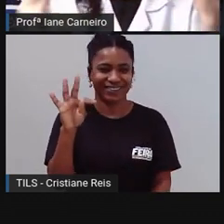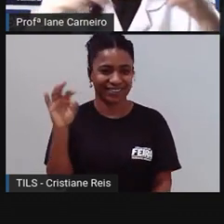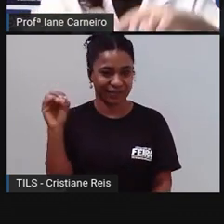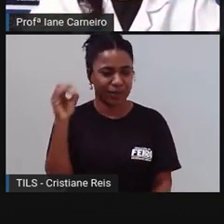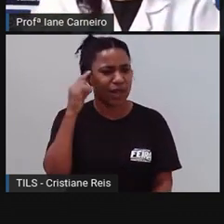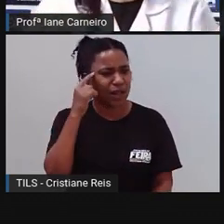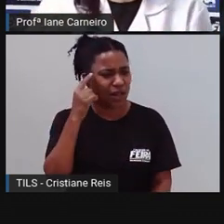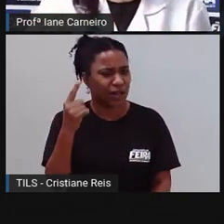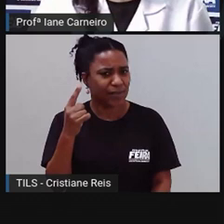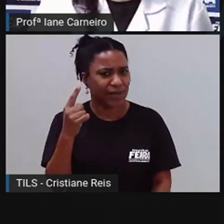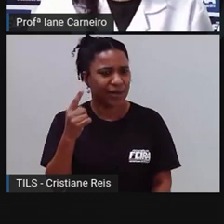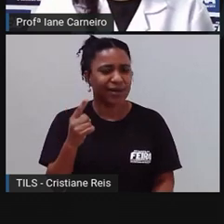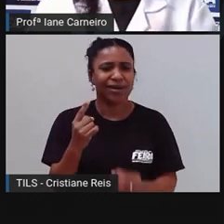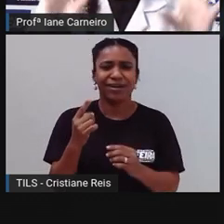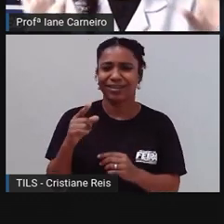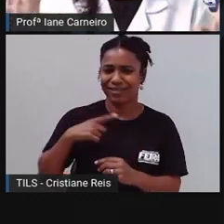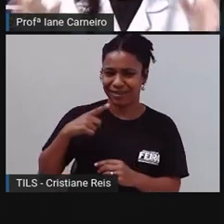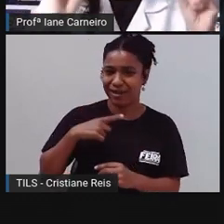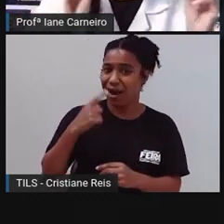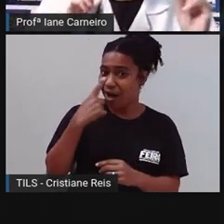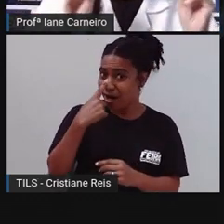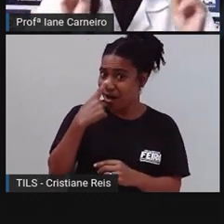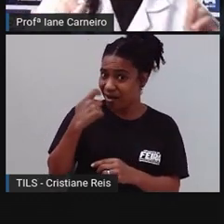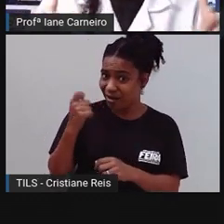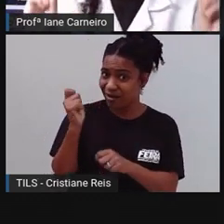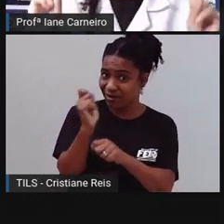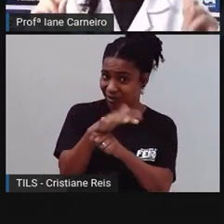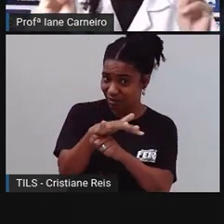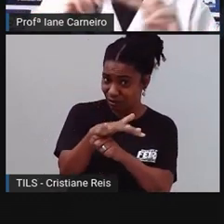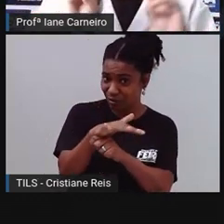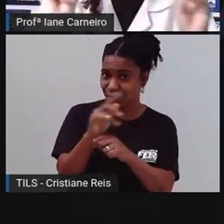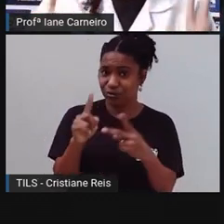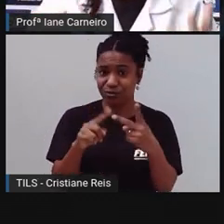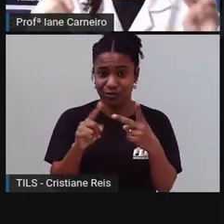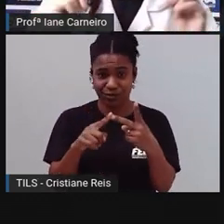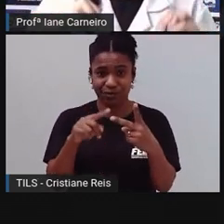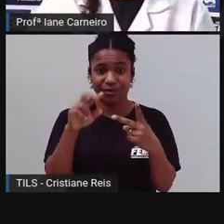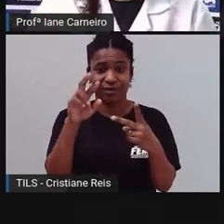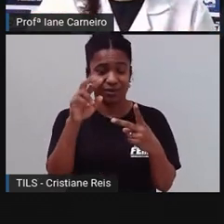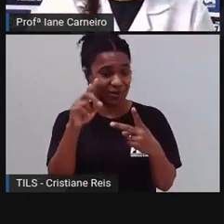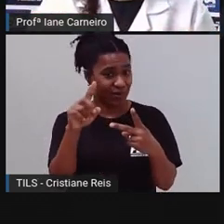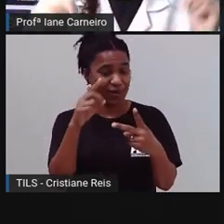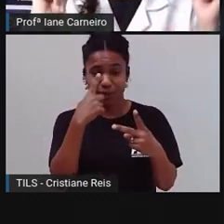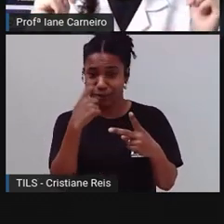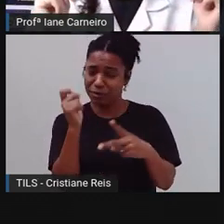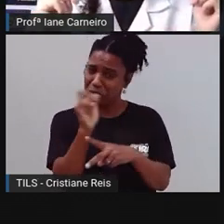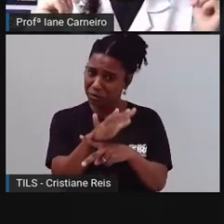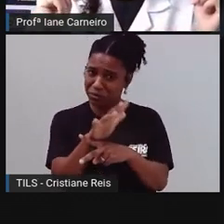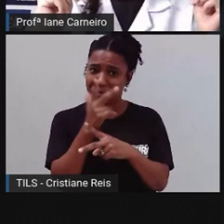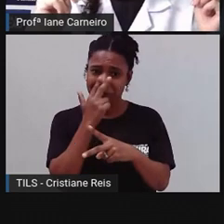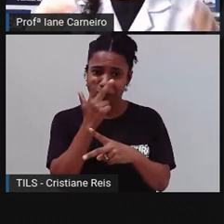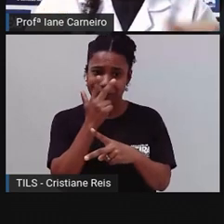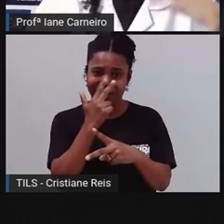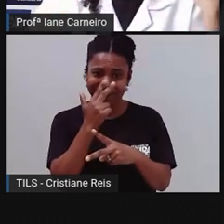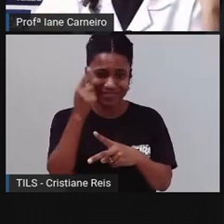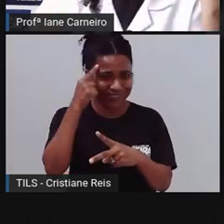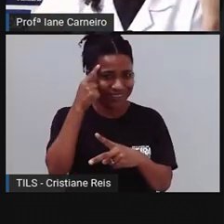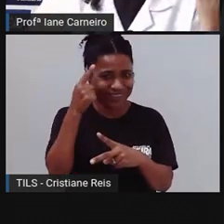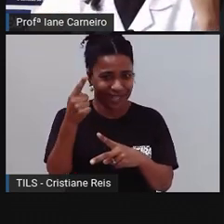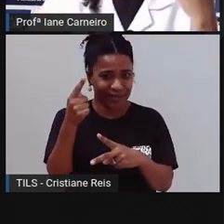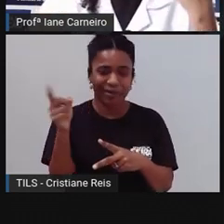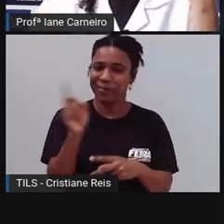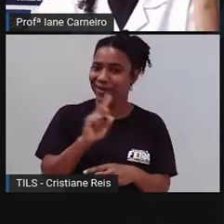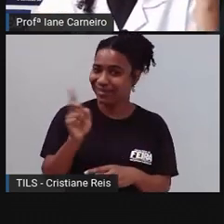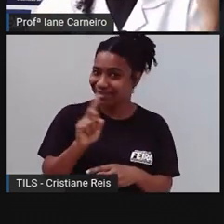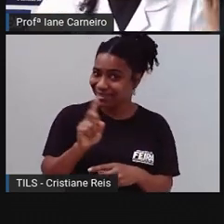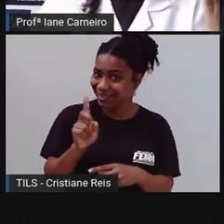é resíduo e rejeito? Tenho certeza que você sabe o que é a diferença entre eles dois. Quem aí lembra, né? A Pro falou